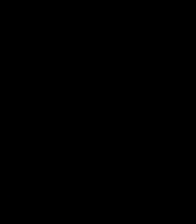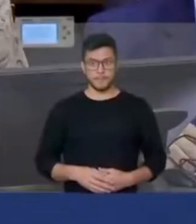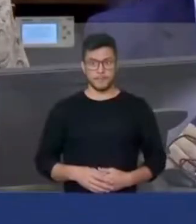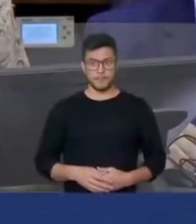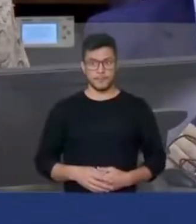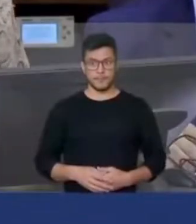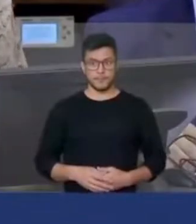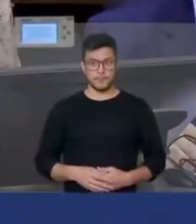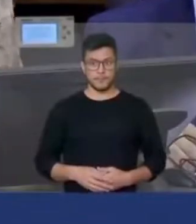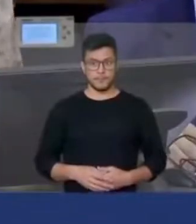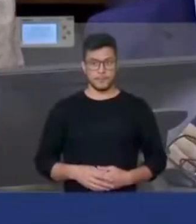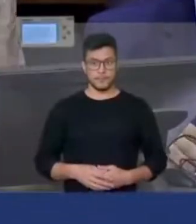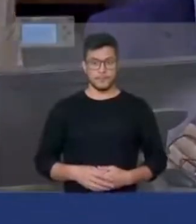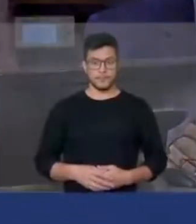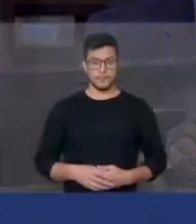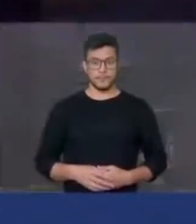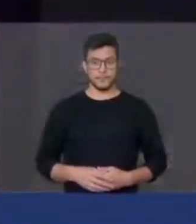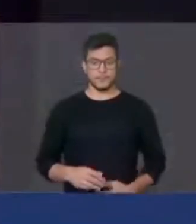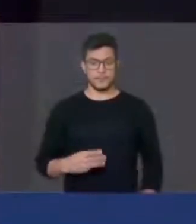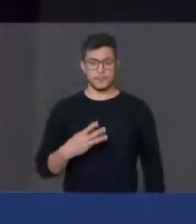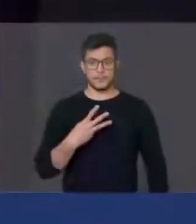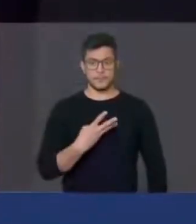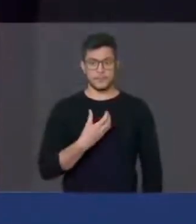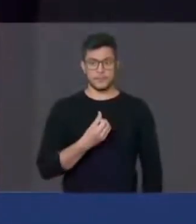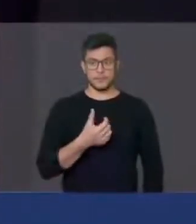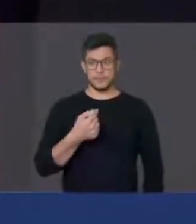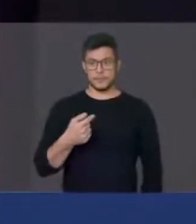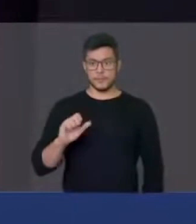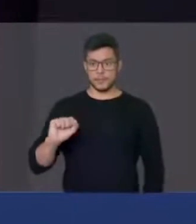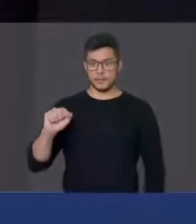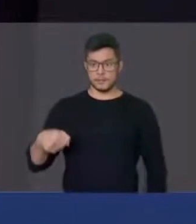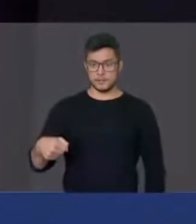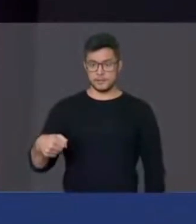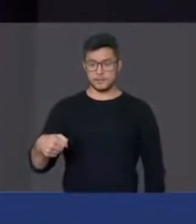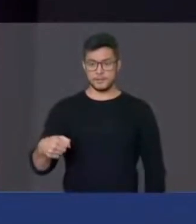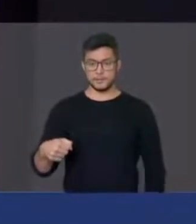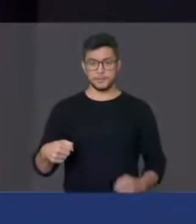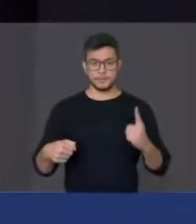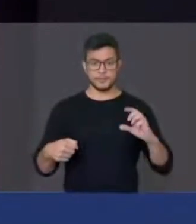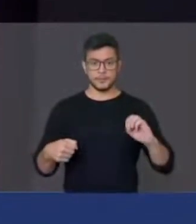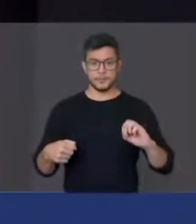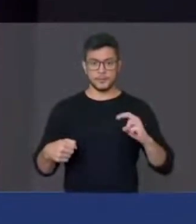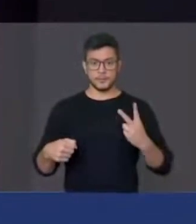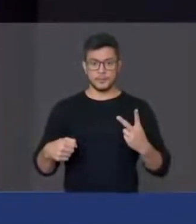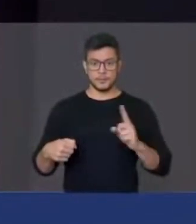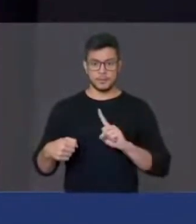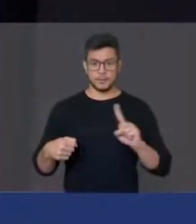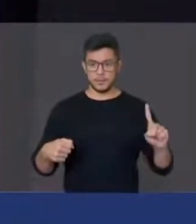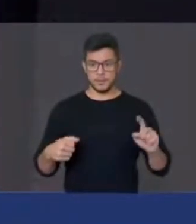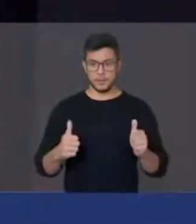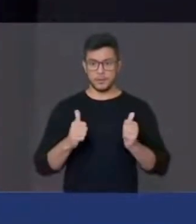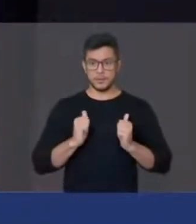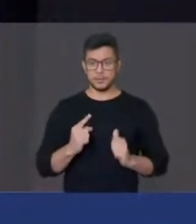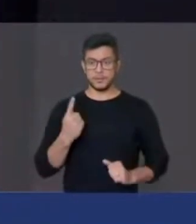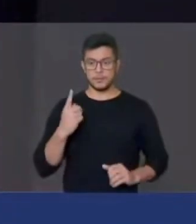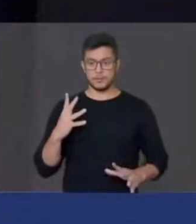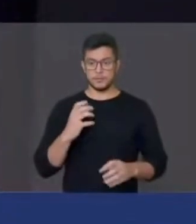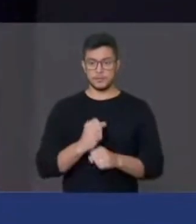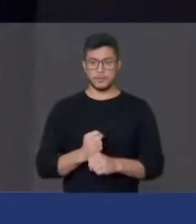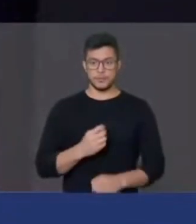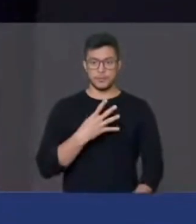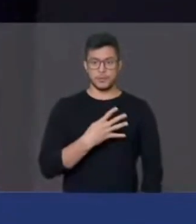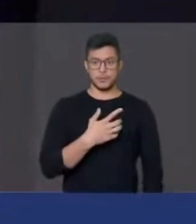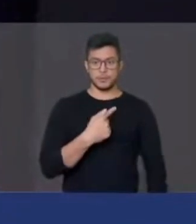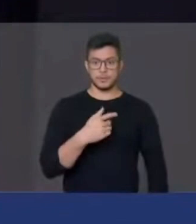fiscal A Urgência foi aprovada por 367 votos a 102 na semana passada a votação será